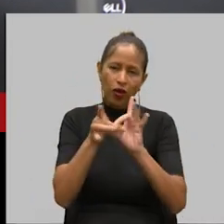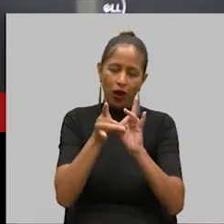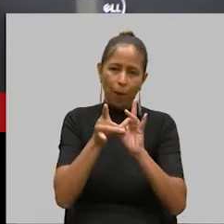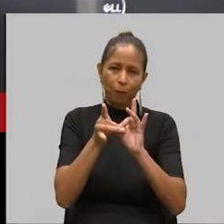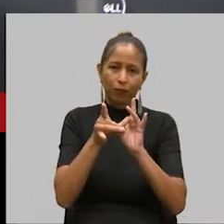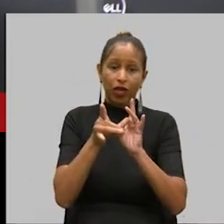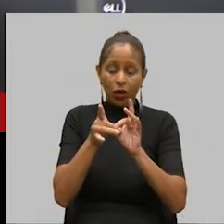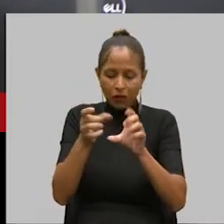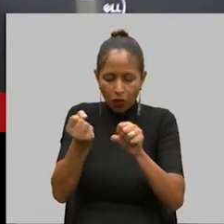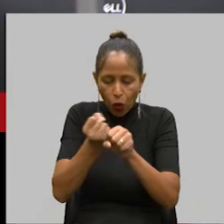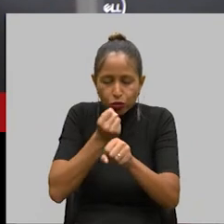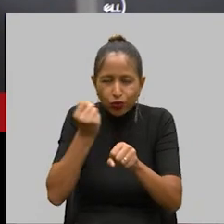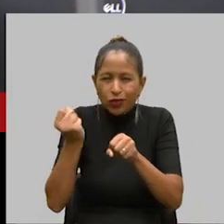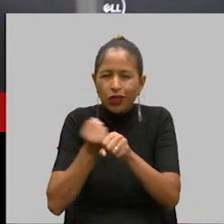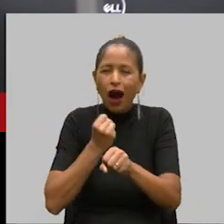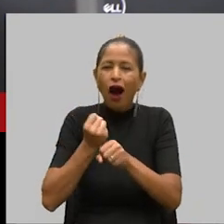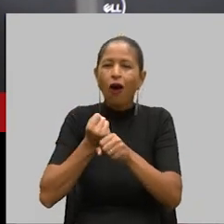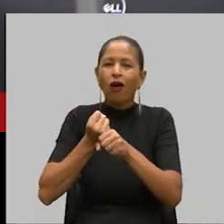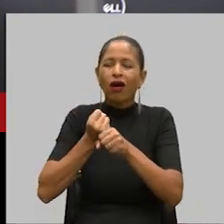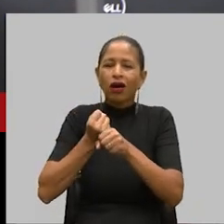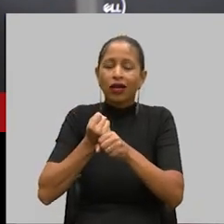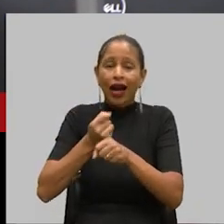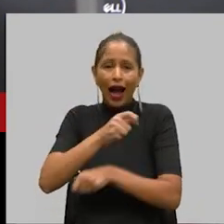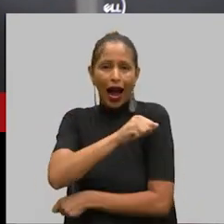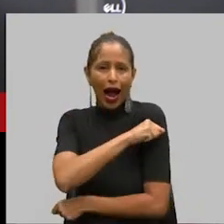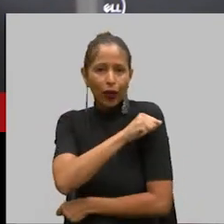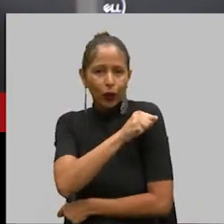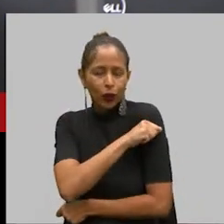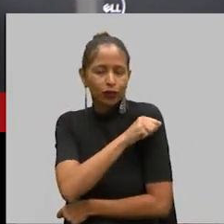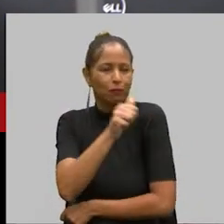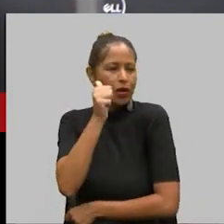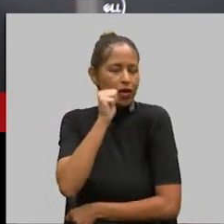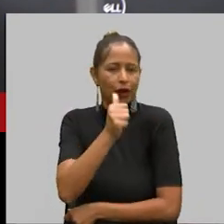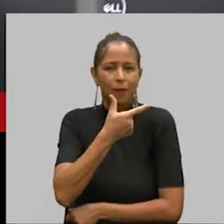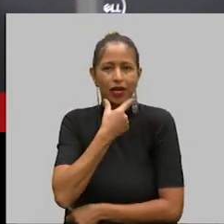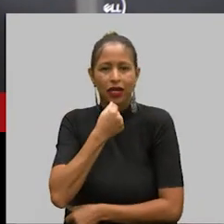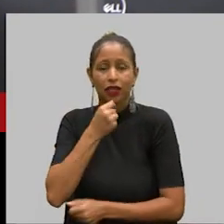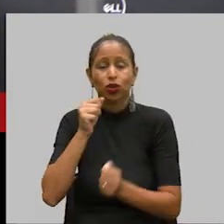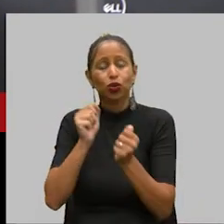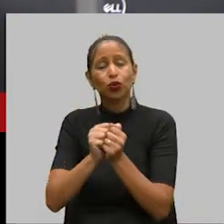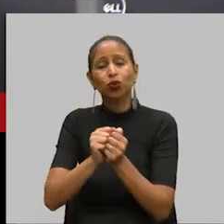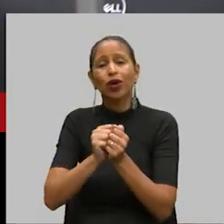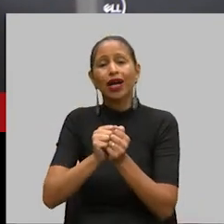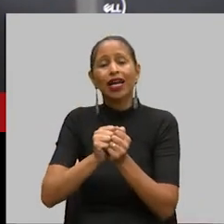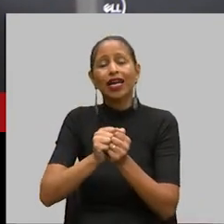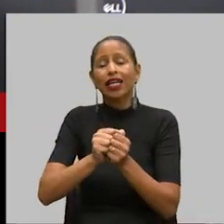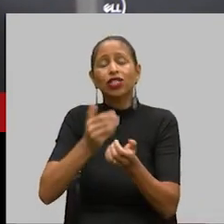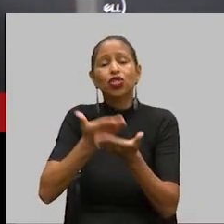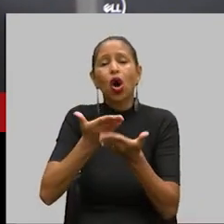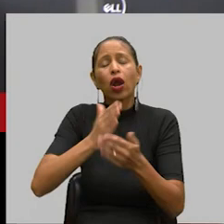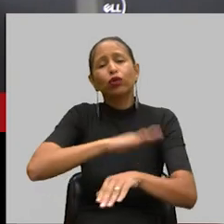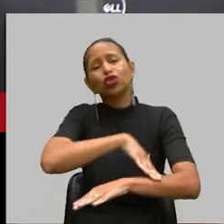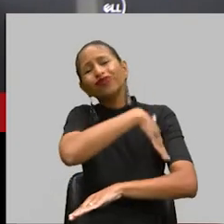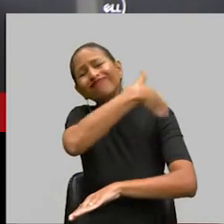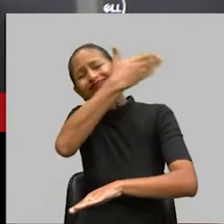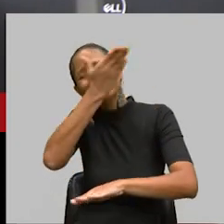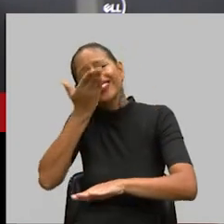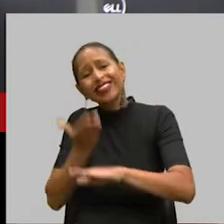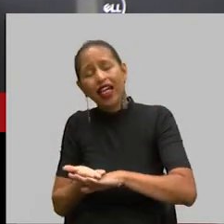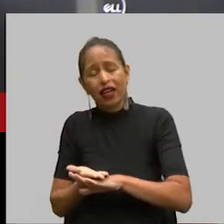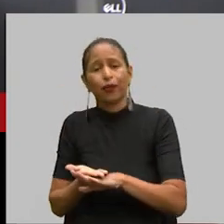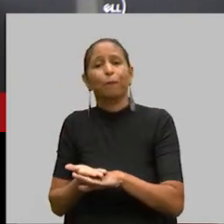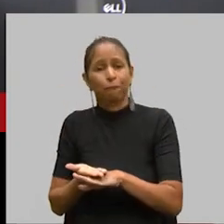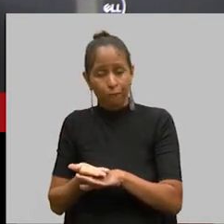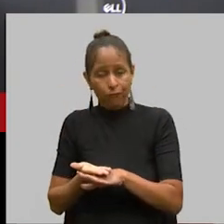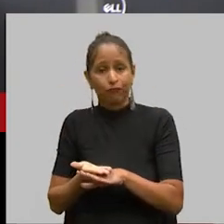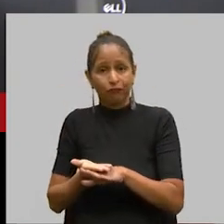reconstruir as condições dos alunos e alunas estarem na escola de tempo integral no Brasil como todo